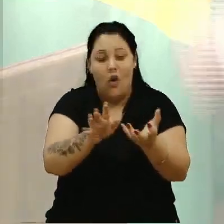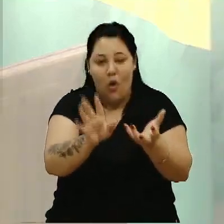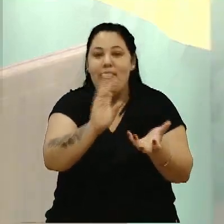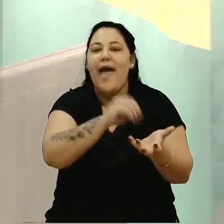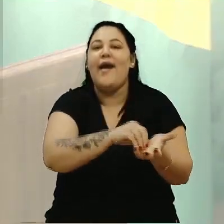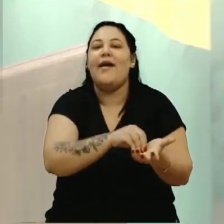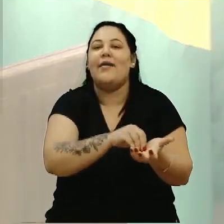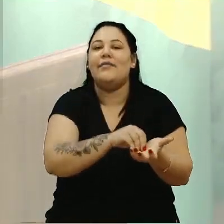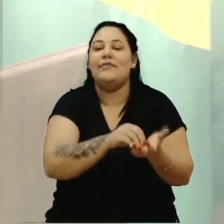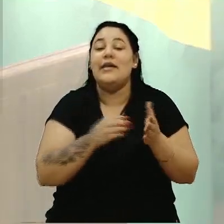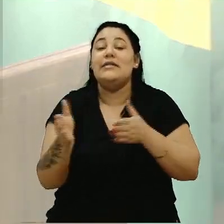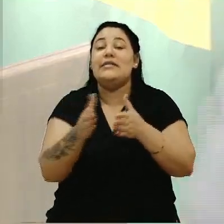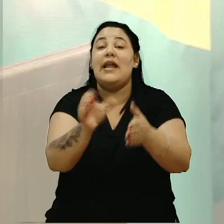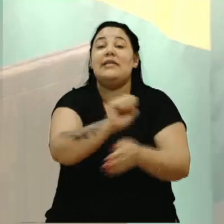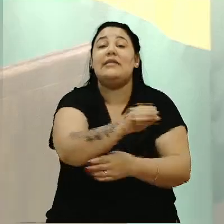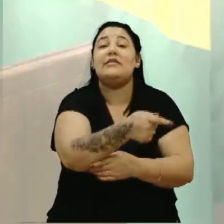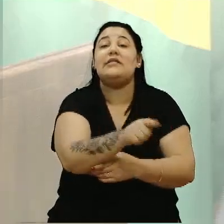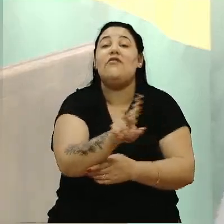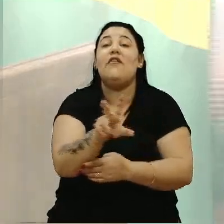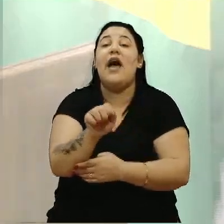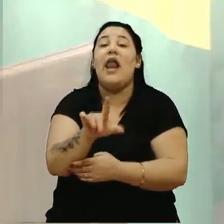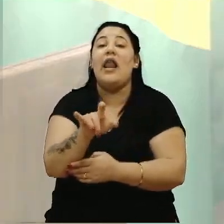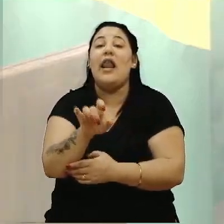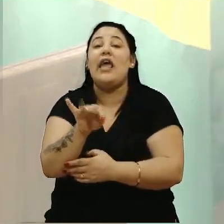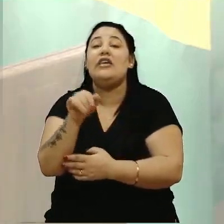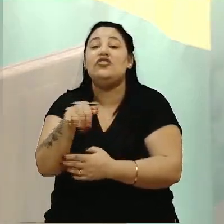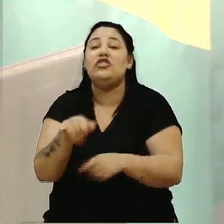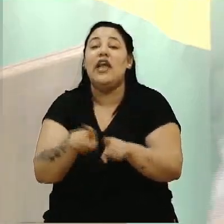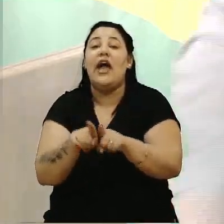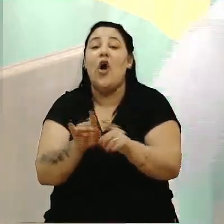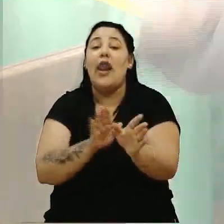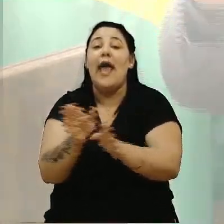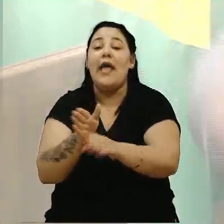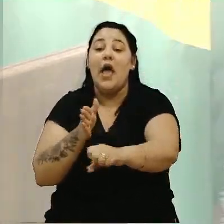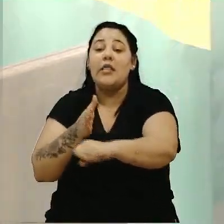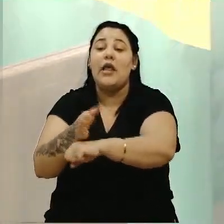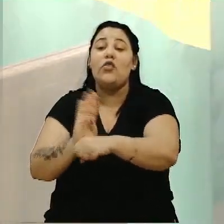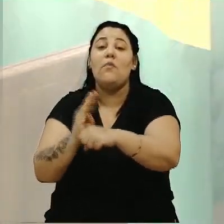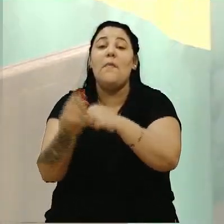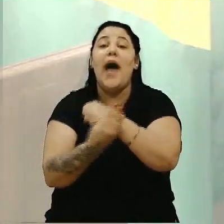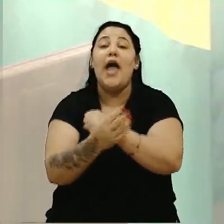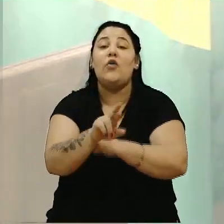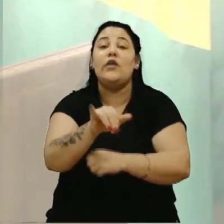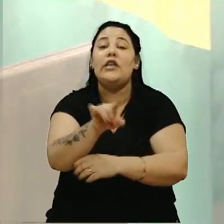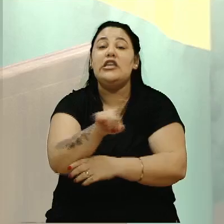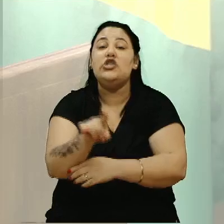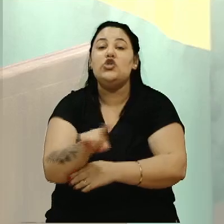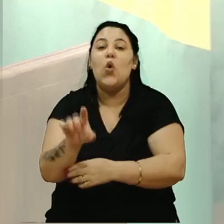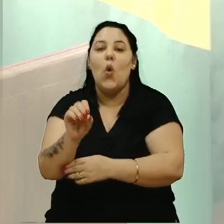Estrada de São Valentim, agora o acesso do Risso, tapar os buracos da cidade.